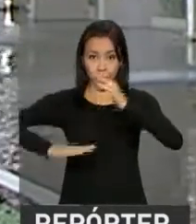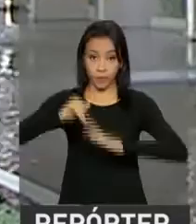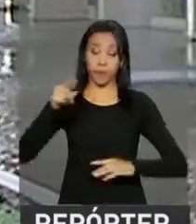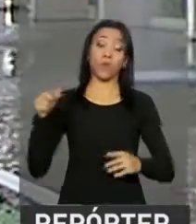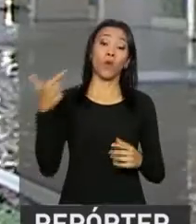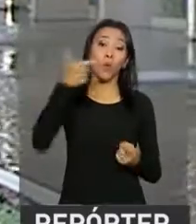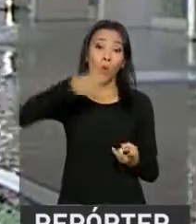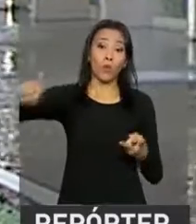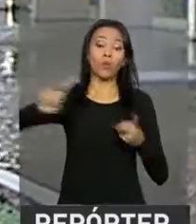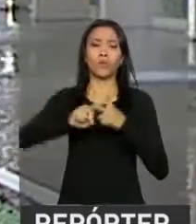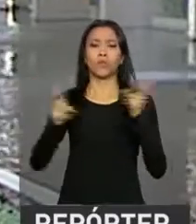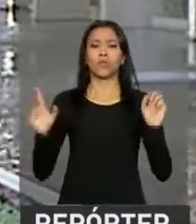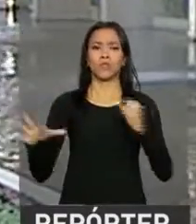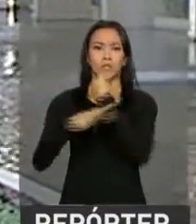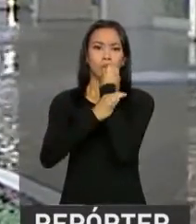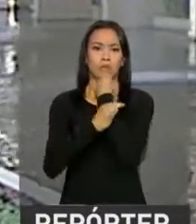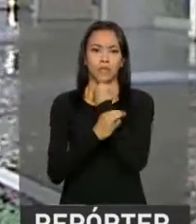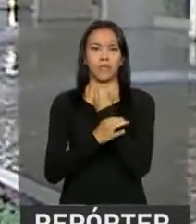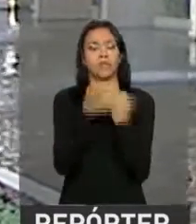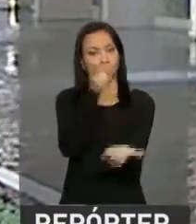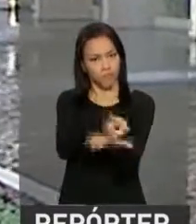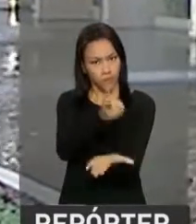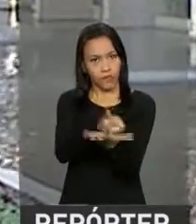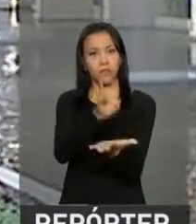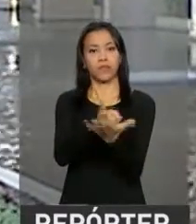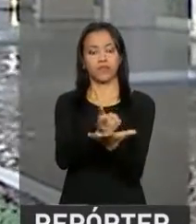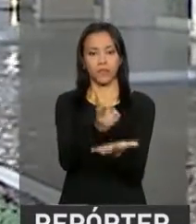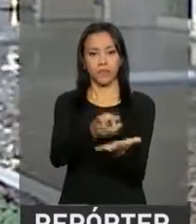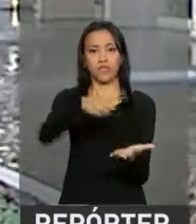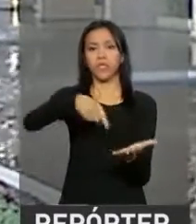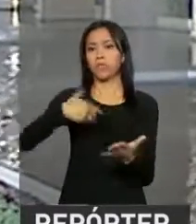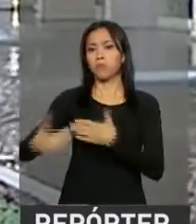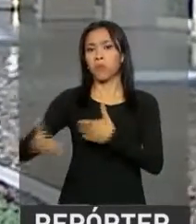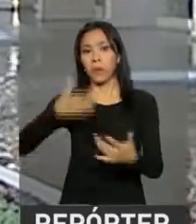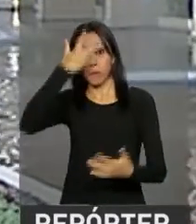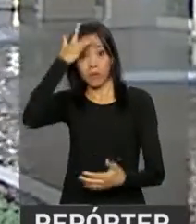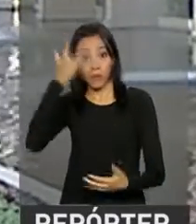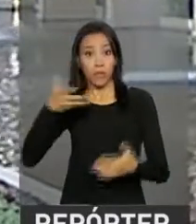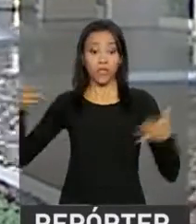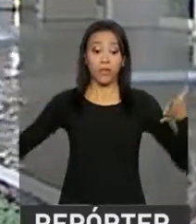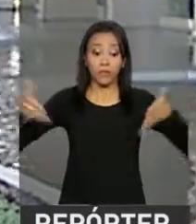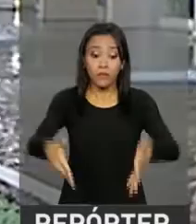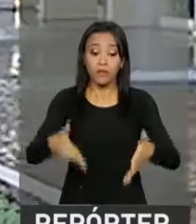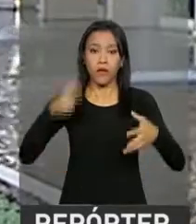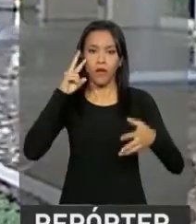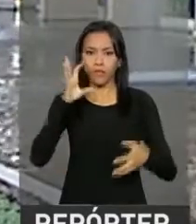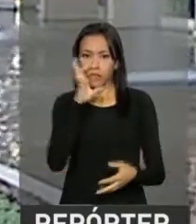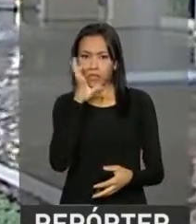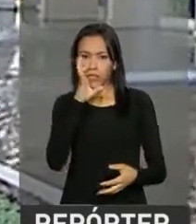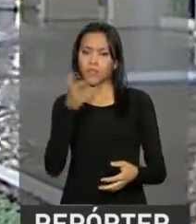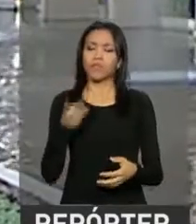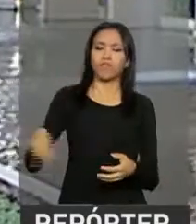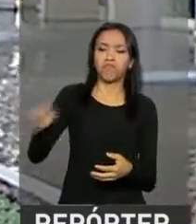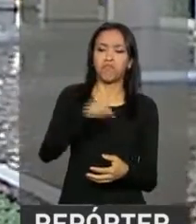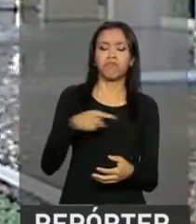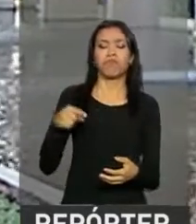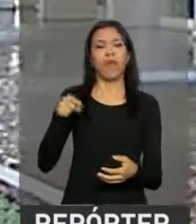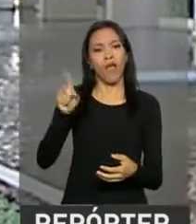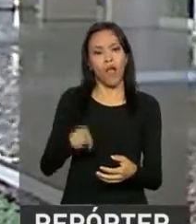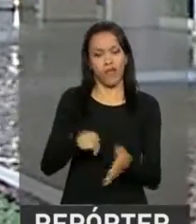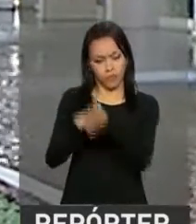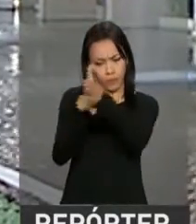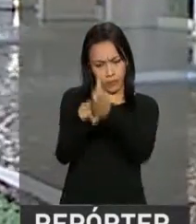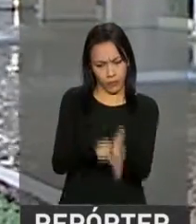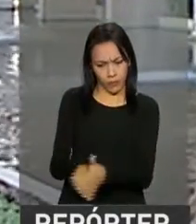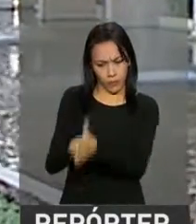está mantido e que todos os espectadores que forem entrar nos locais de competição devem continuar passando pelos